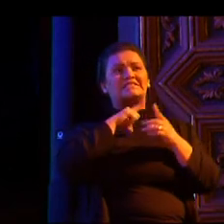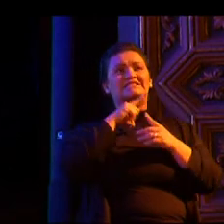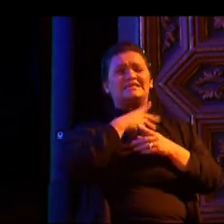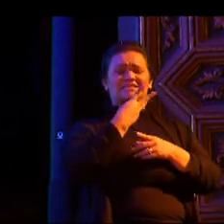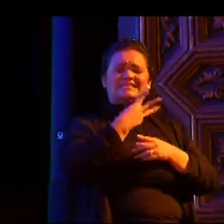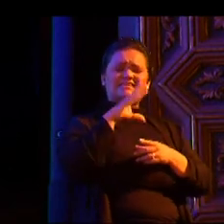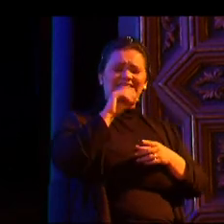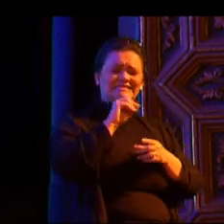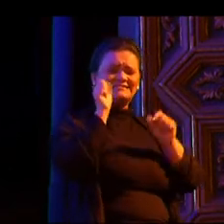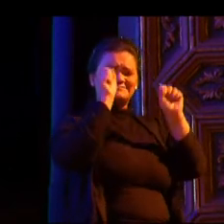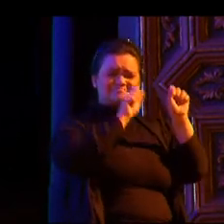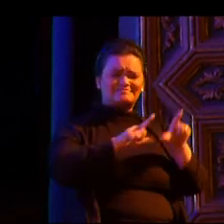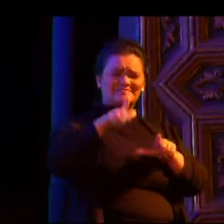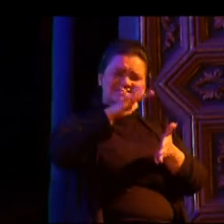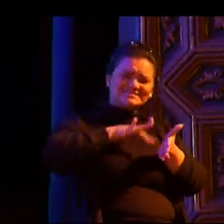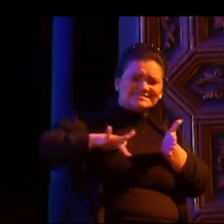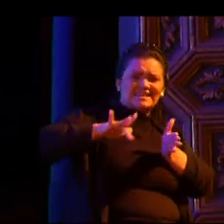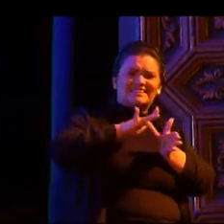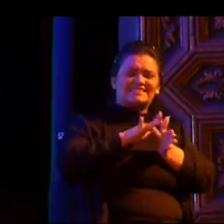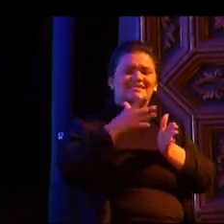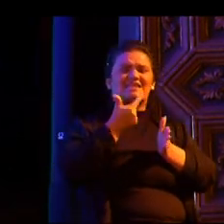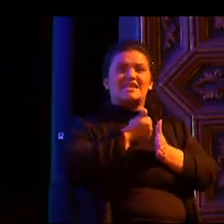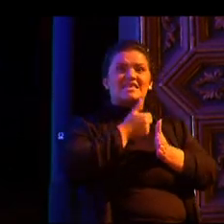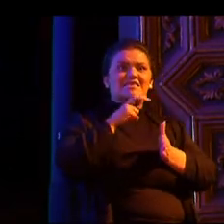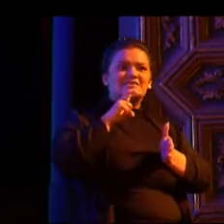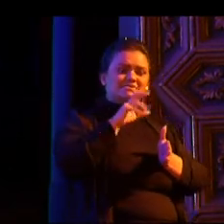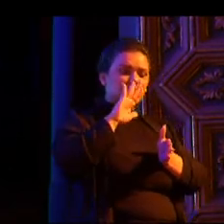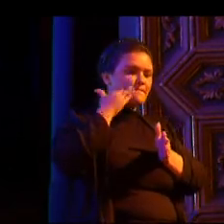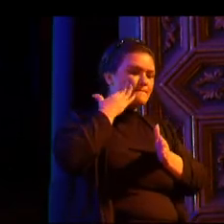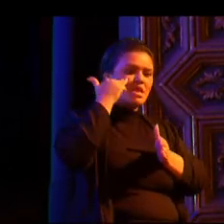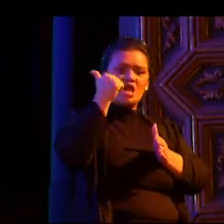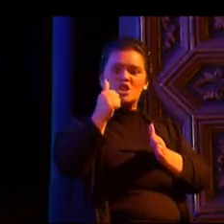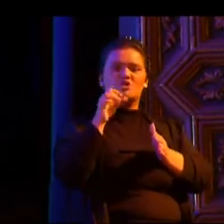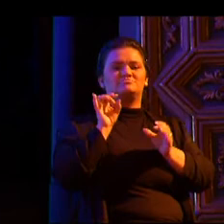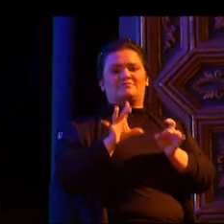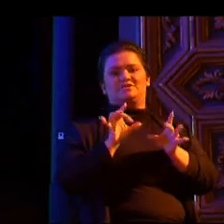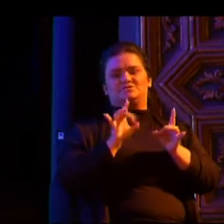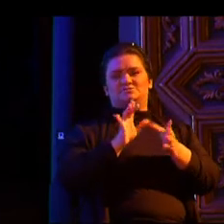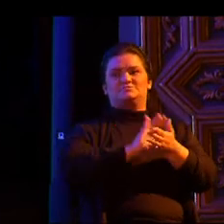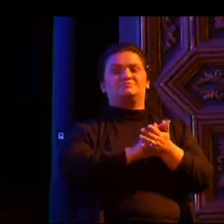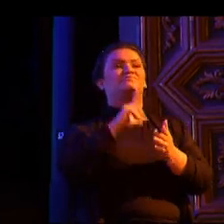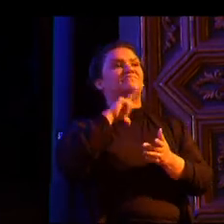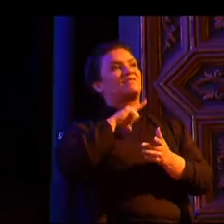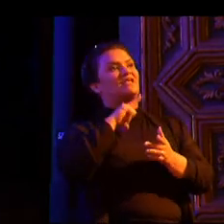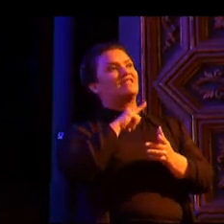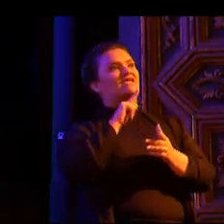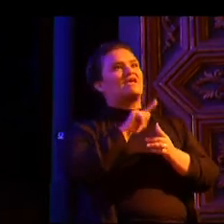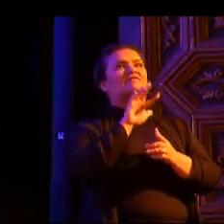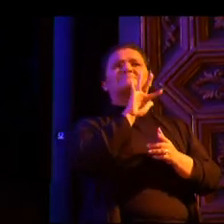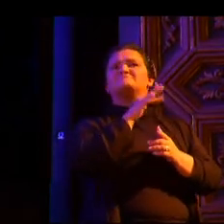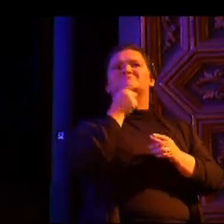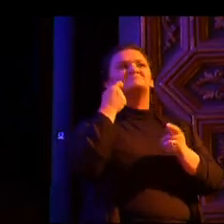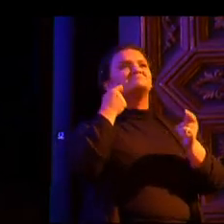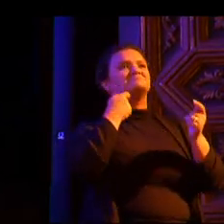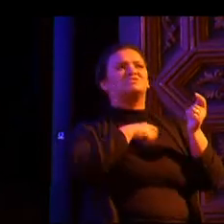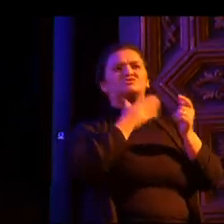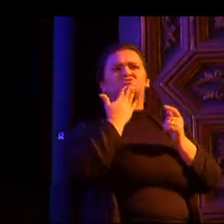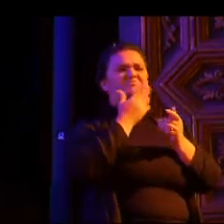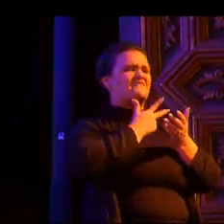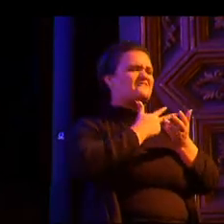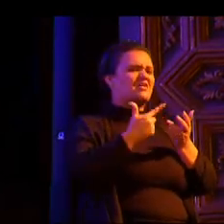álbuns gravados e 15 milhões de discos vendidos. Seus estilos musicais incluíam fado, sertanejo e a música